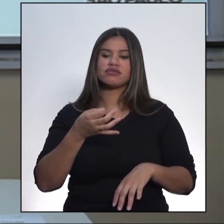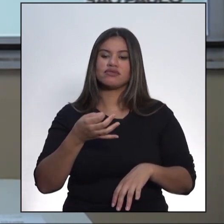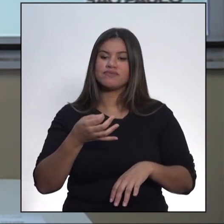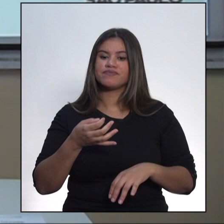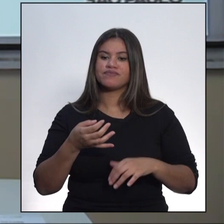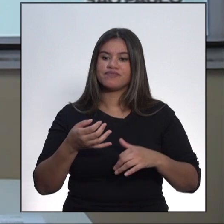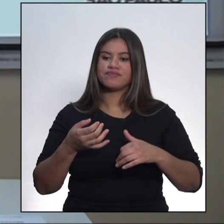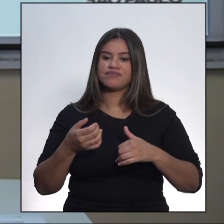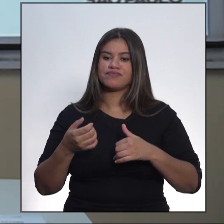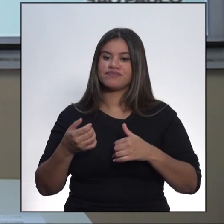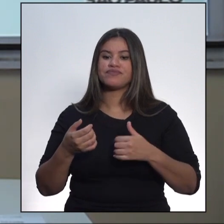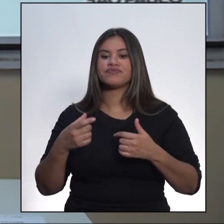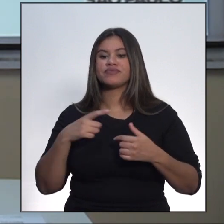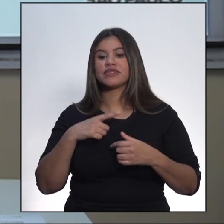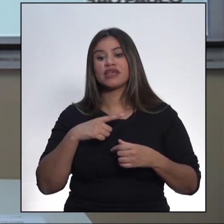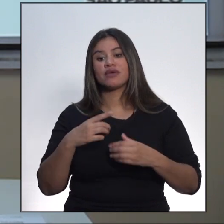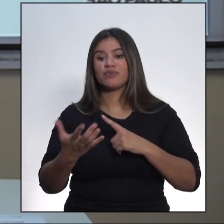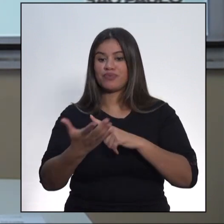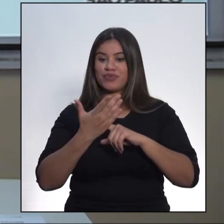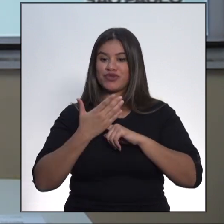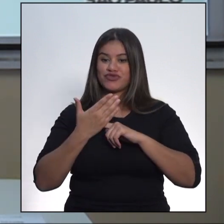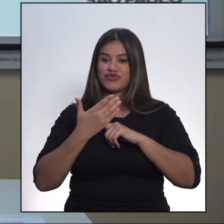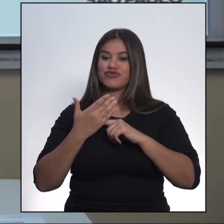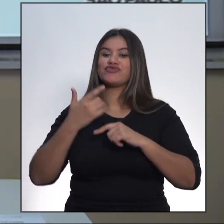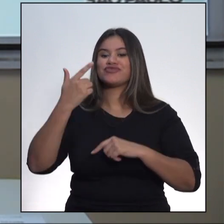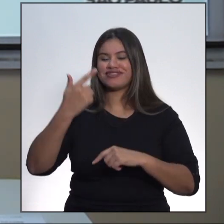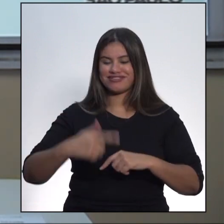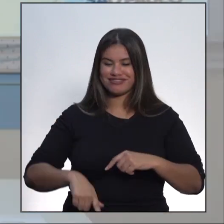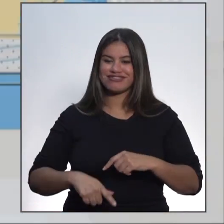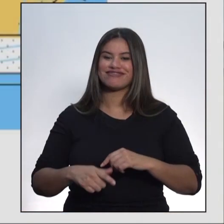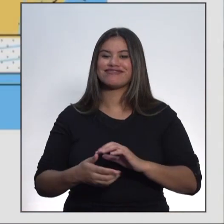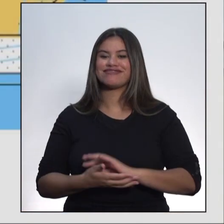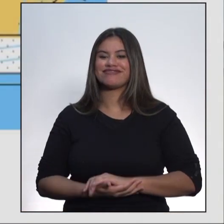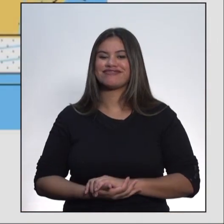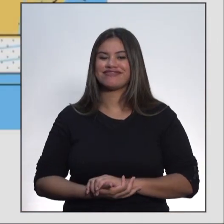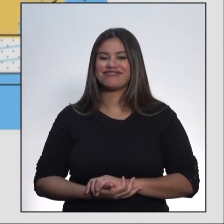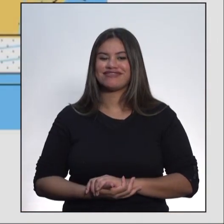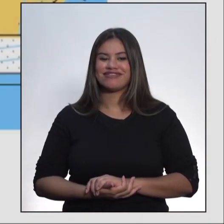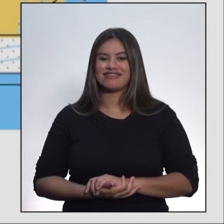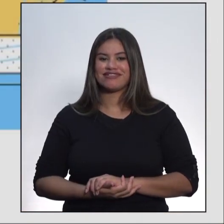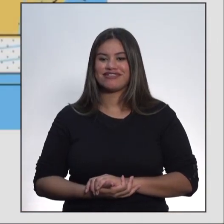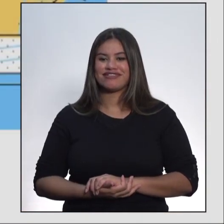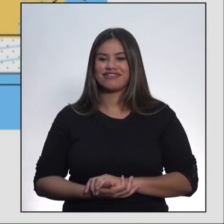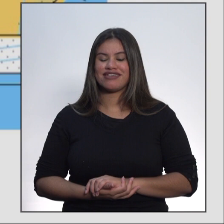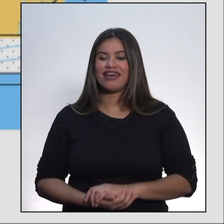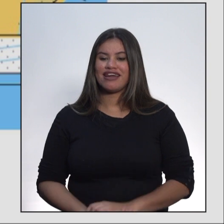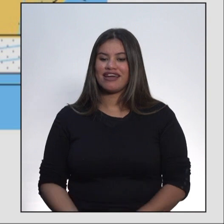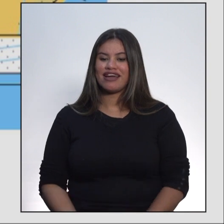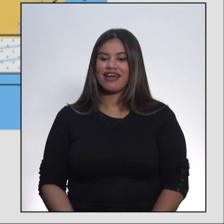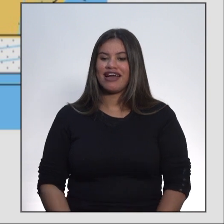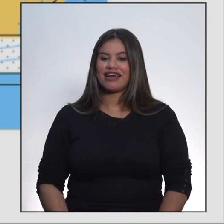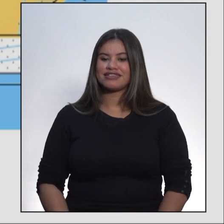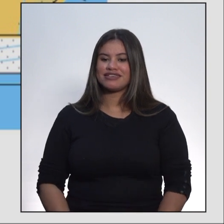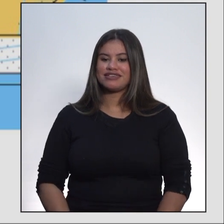comunicação? Peço agora a ajuda de vocês, mais uma vez.